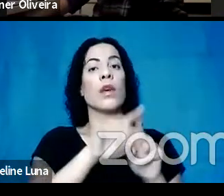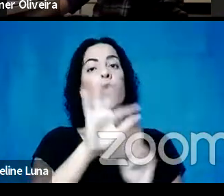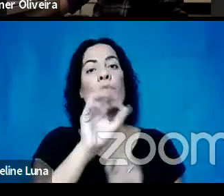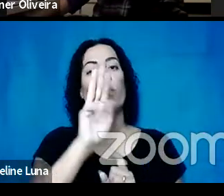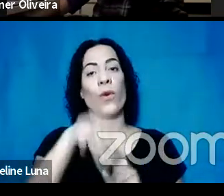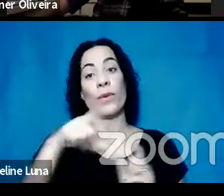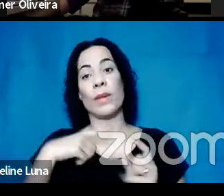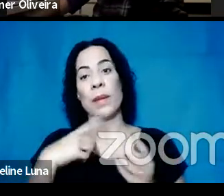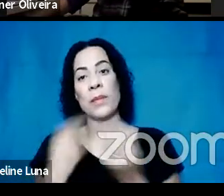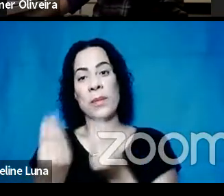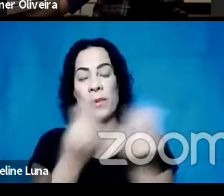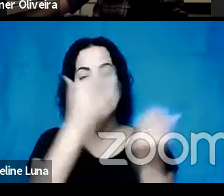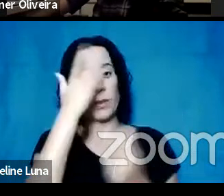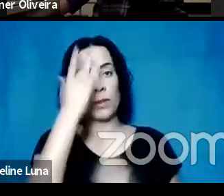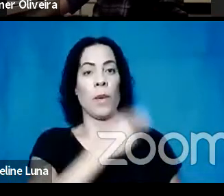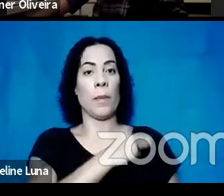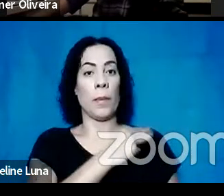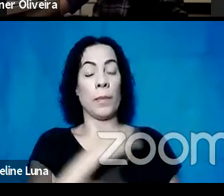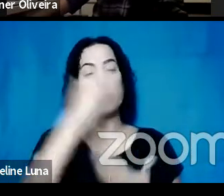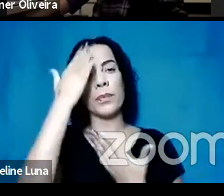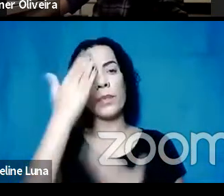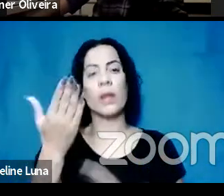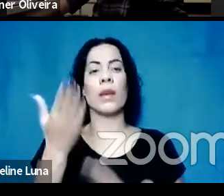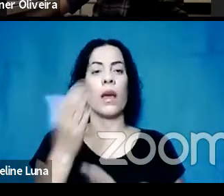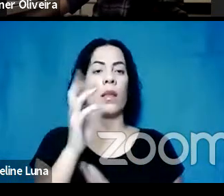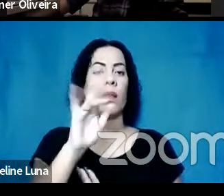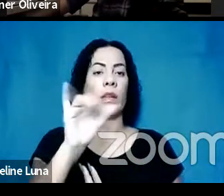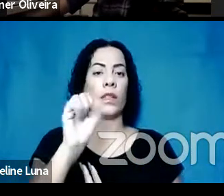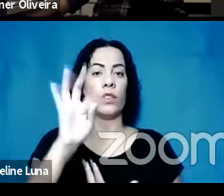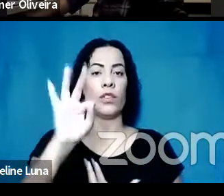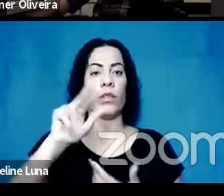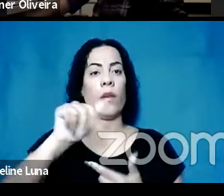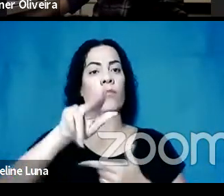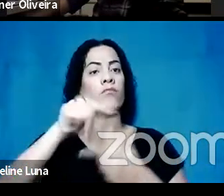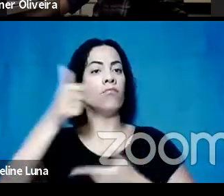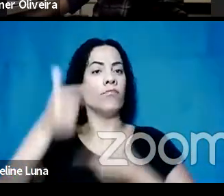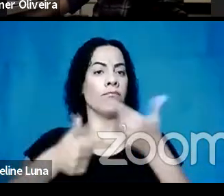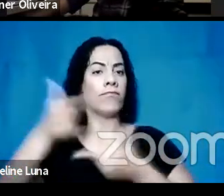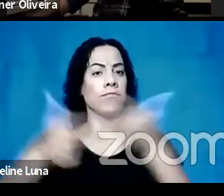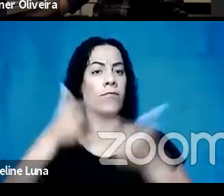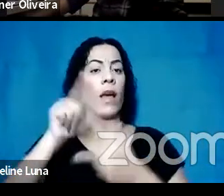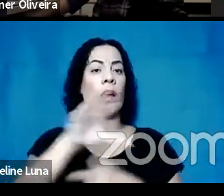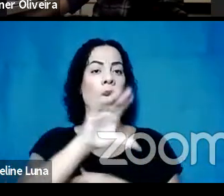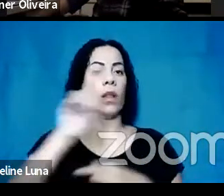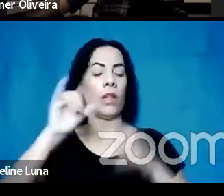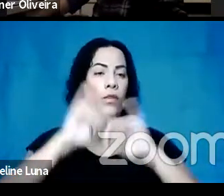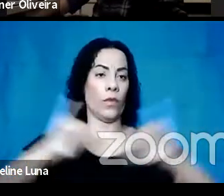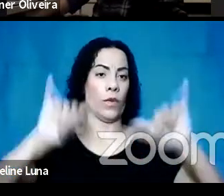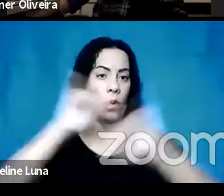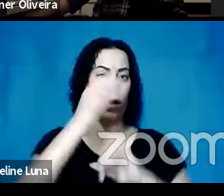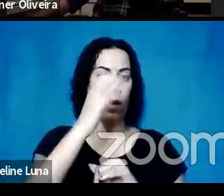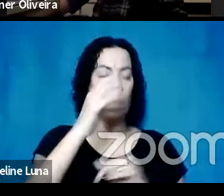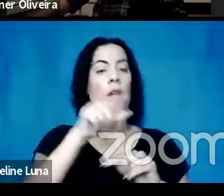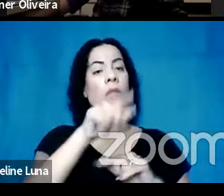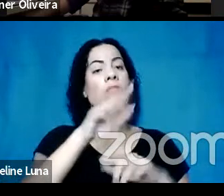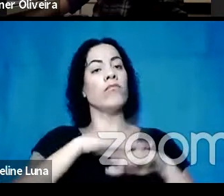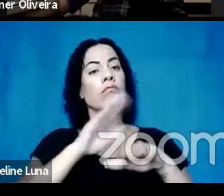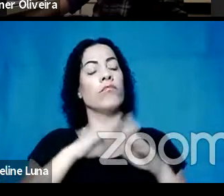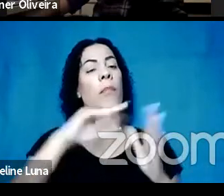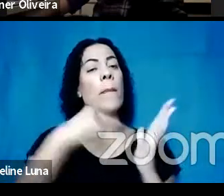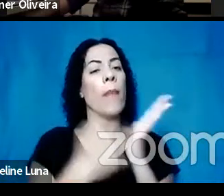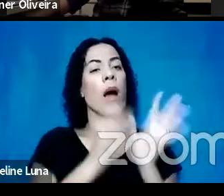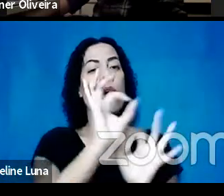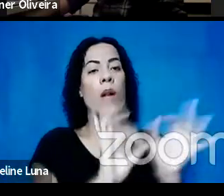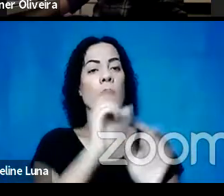membros. Obrigada aí, Cristina Daripe, por todo o seu empenho, nossa coordenadora de divulgação científica, em promover esses encontros